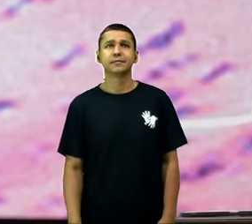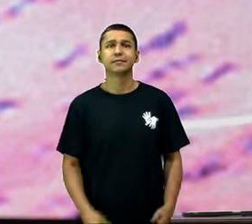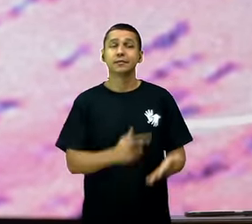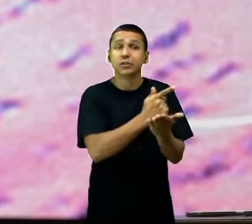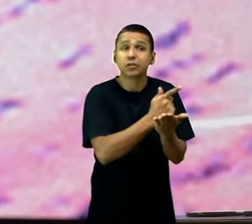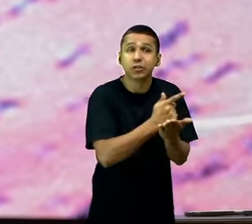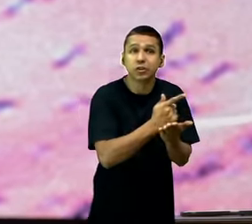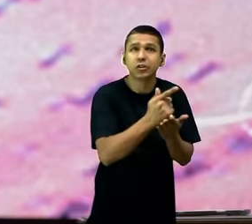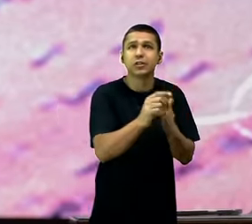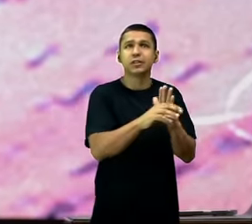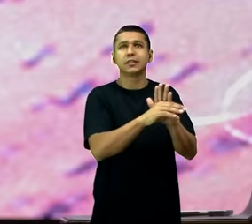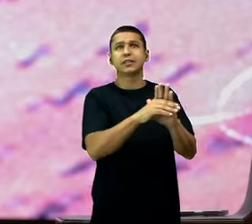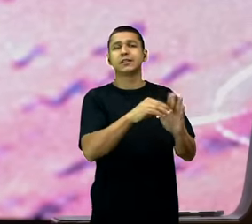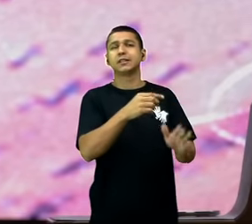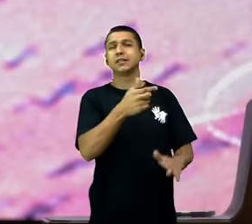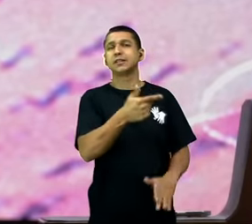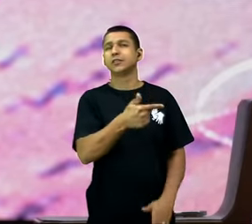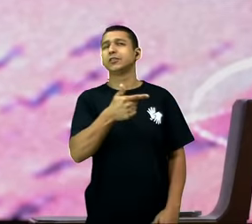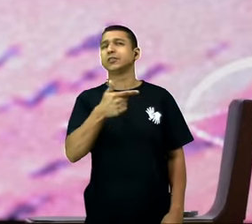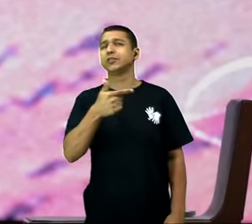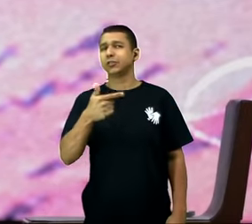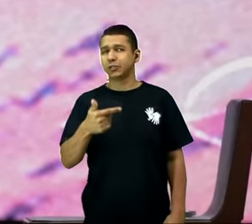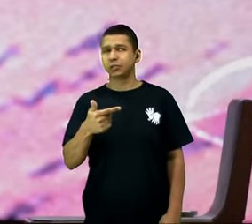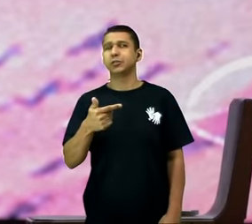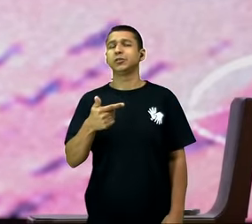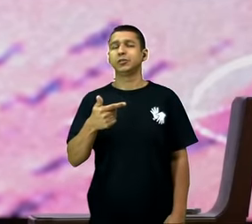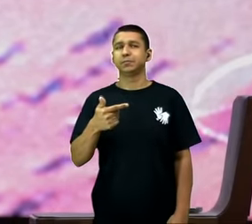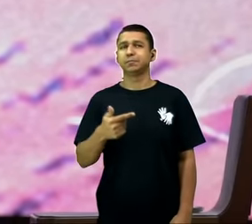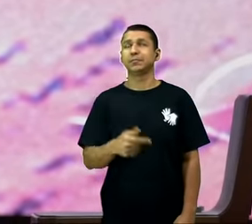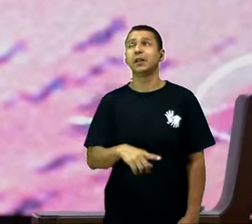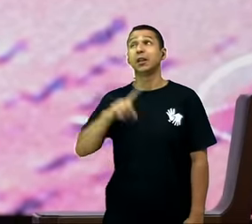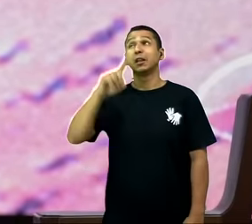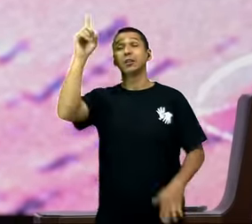Gênesis 22, lá vai Deus entrar na bagunça de Abraão de novo.